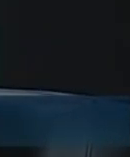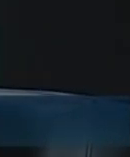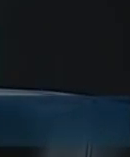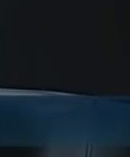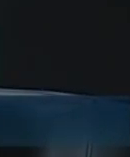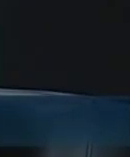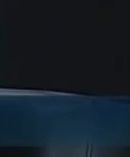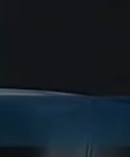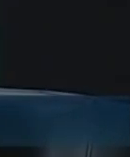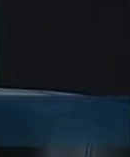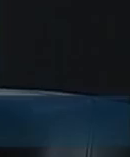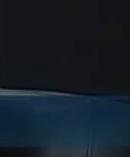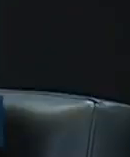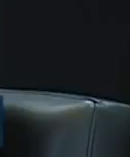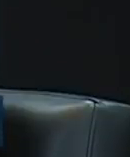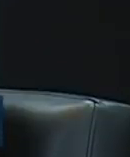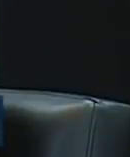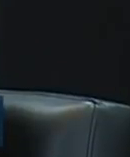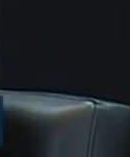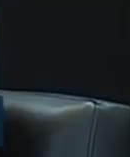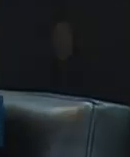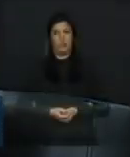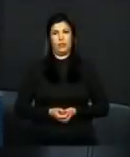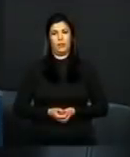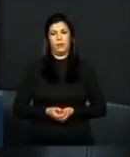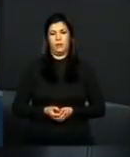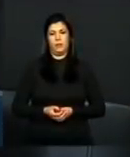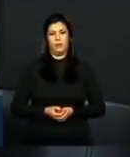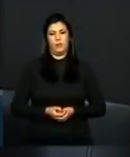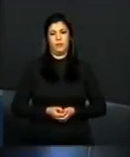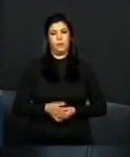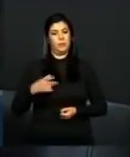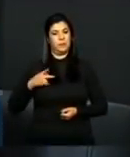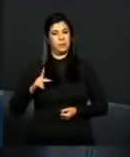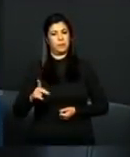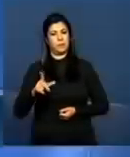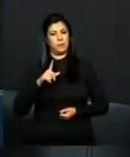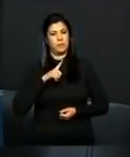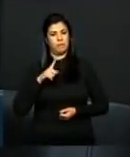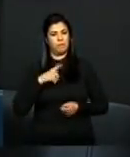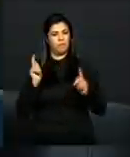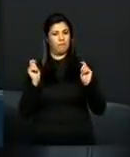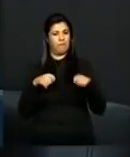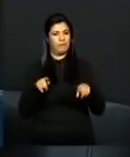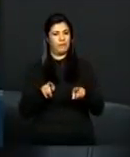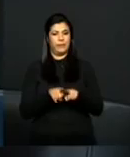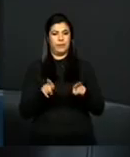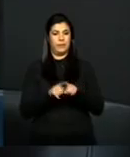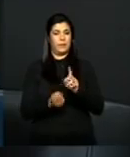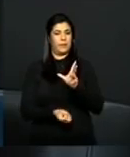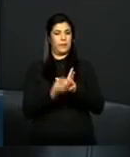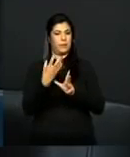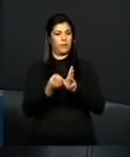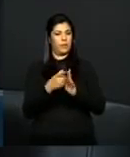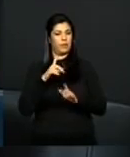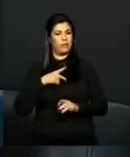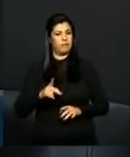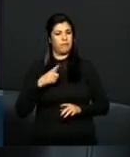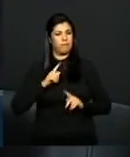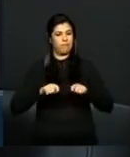seja, sempre tem um sonho e sempre tem capacidade de produzir, sempre tem capacidade de